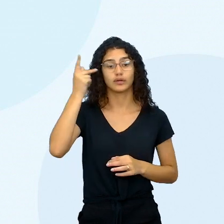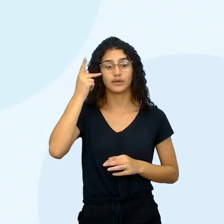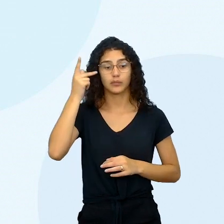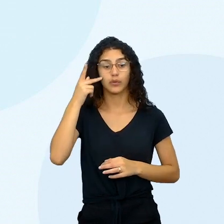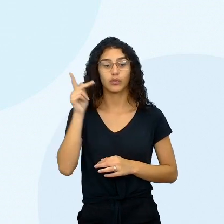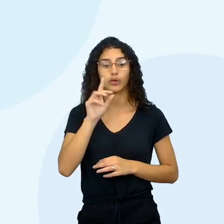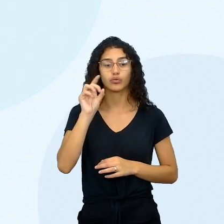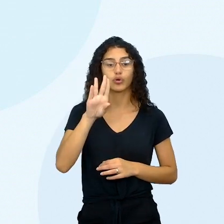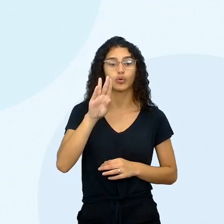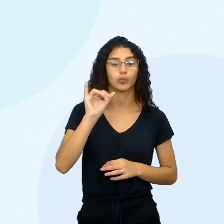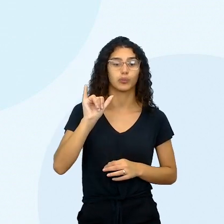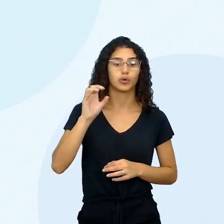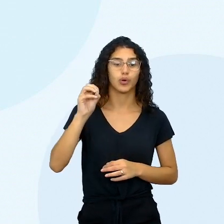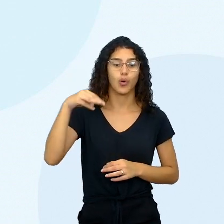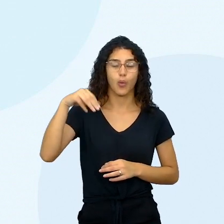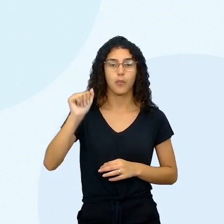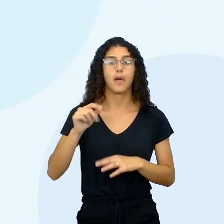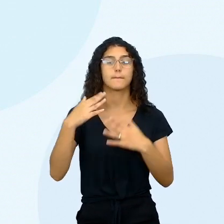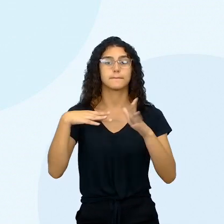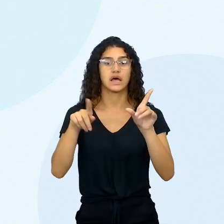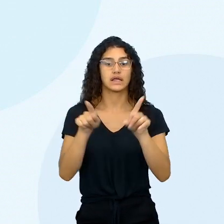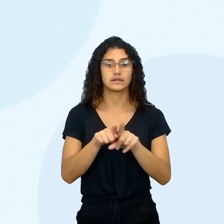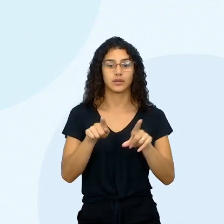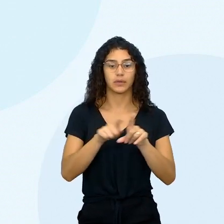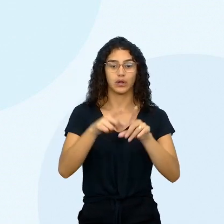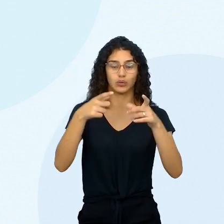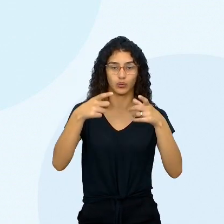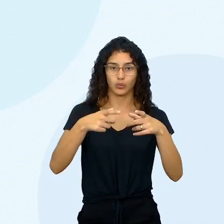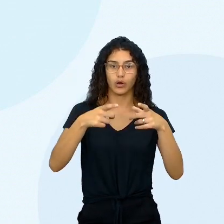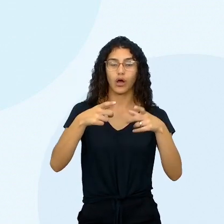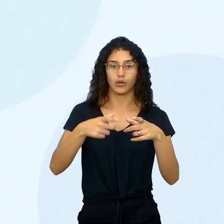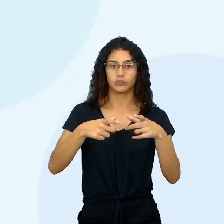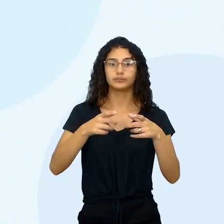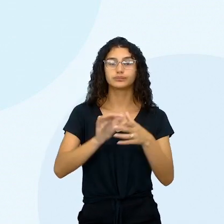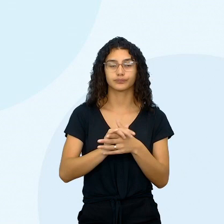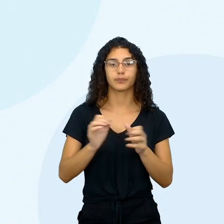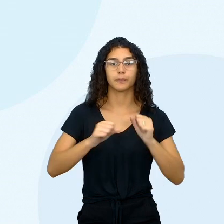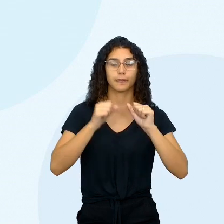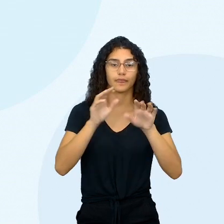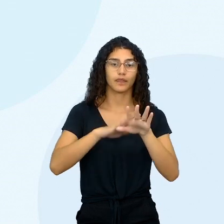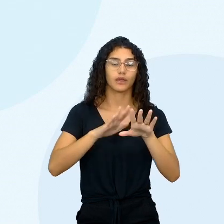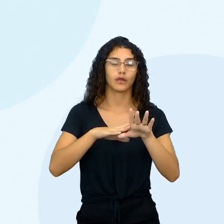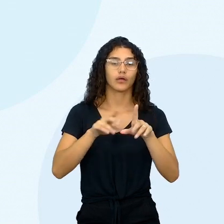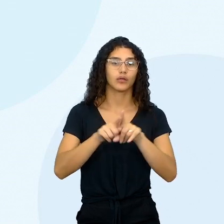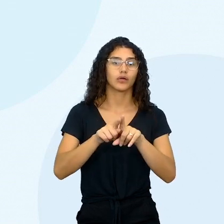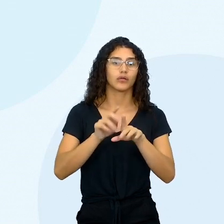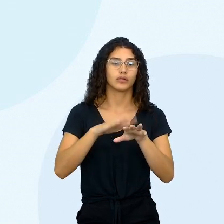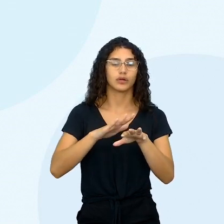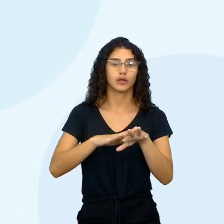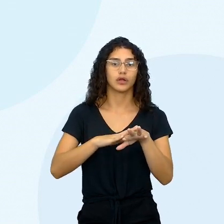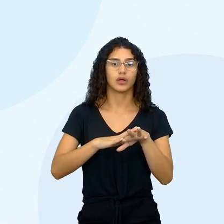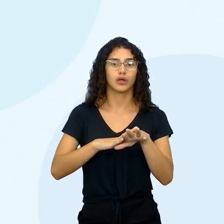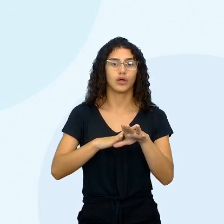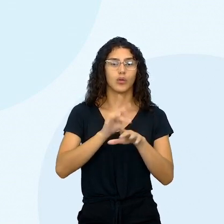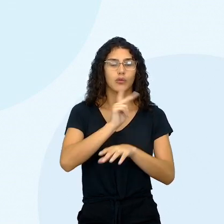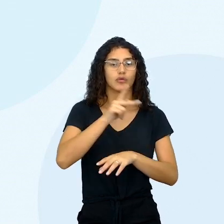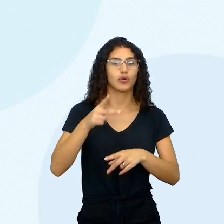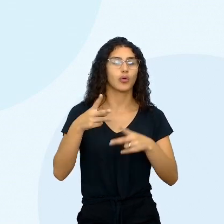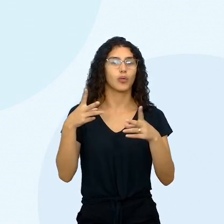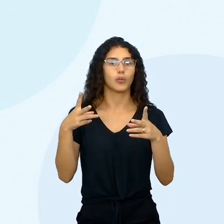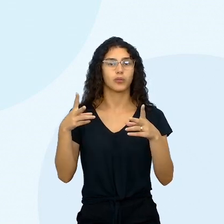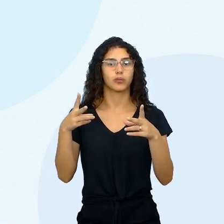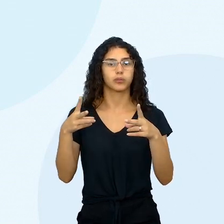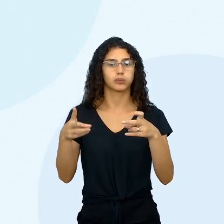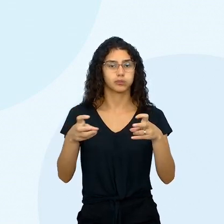que ele pertence, mas também da fitofisionomia que ele pertence, e poder prover isso para o professor para ele identificar um